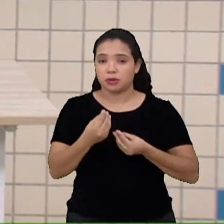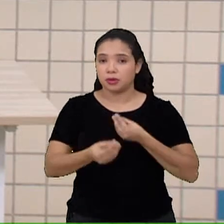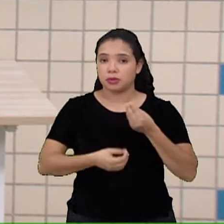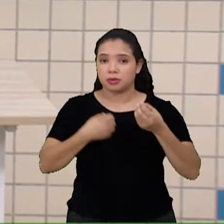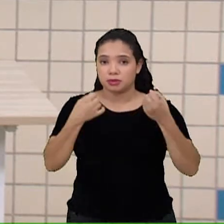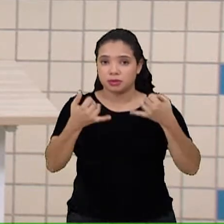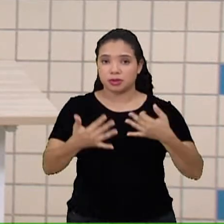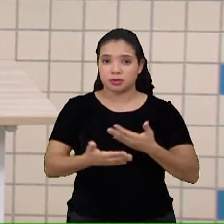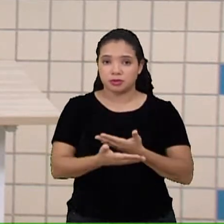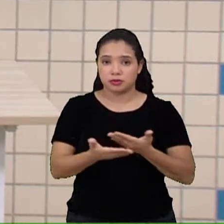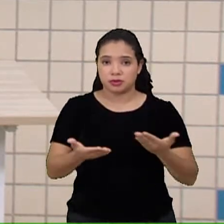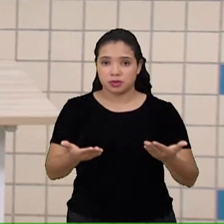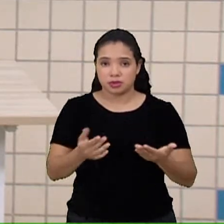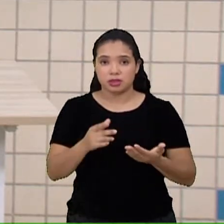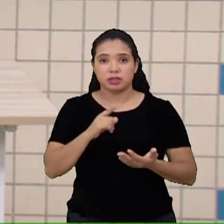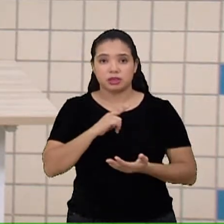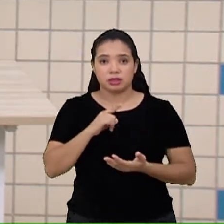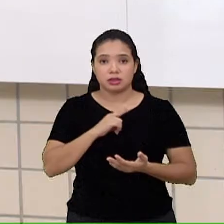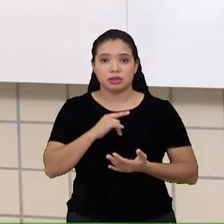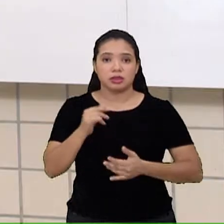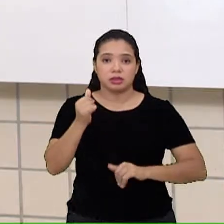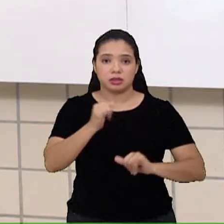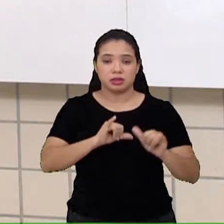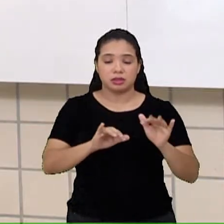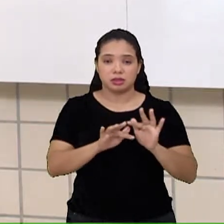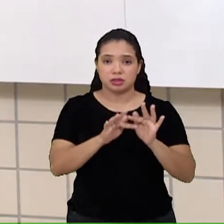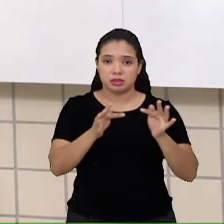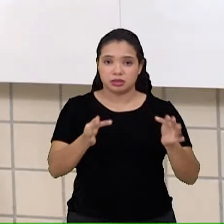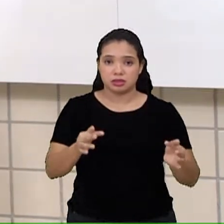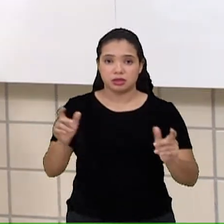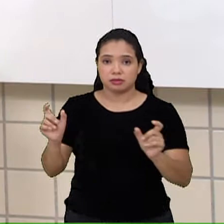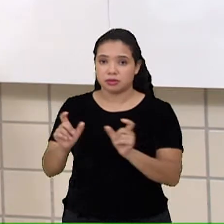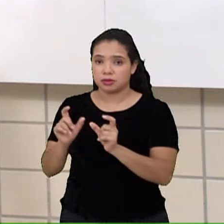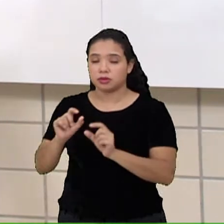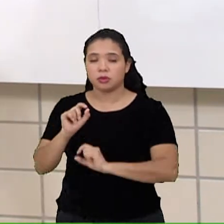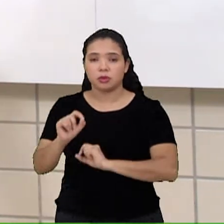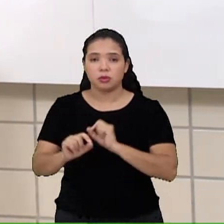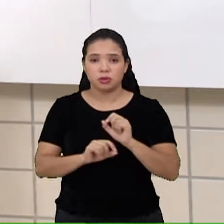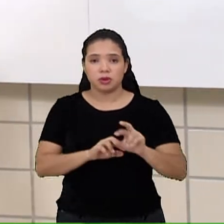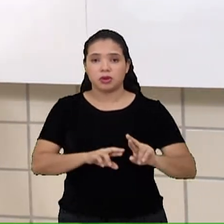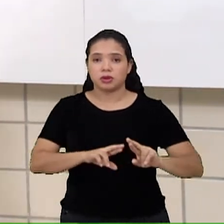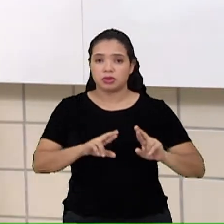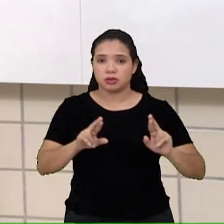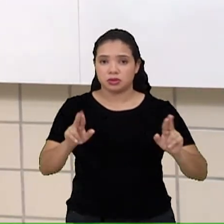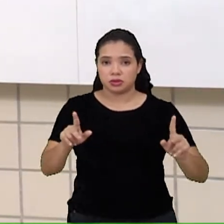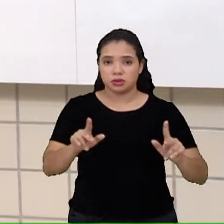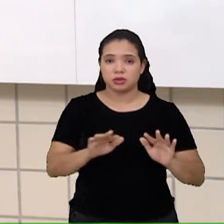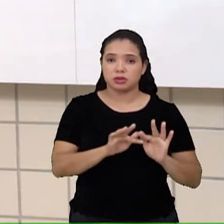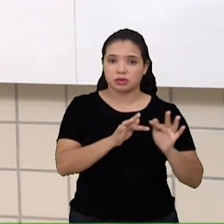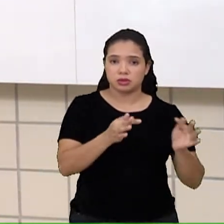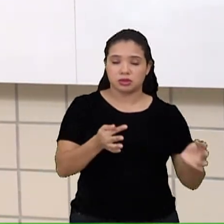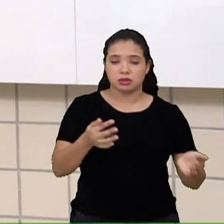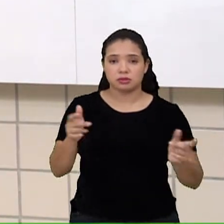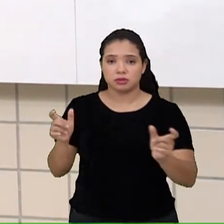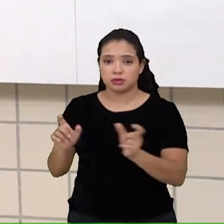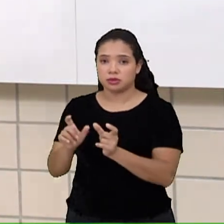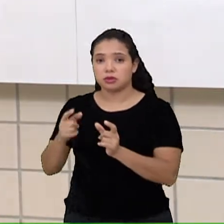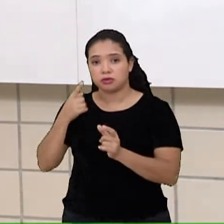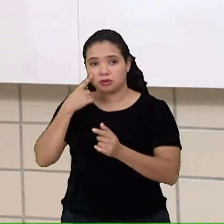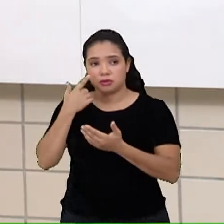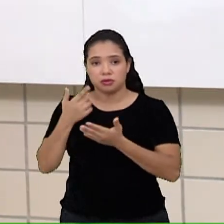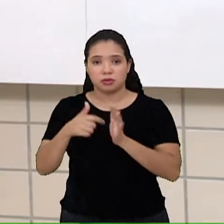falei para vocês, a gente tem as substâncias simples e as compostas. O que vai diferenciar uma substância simples da composta? Vamos